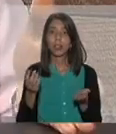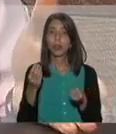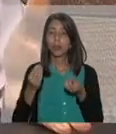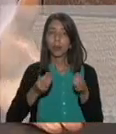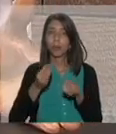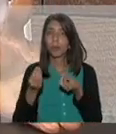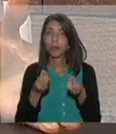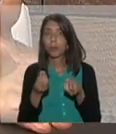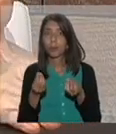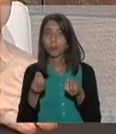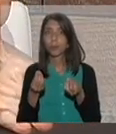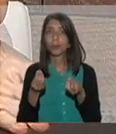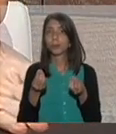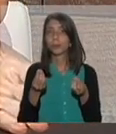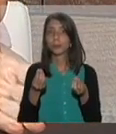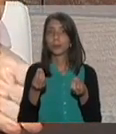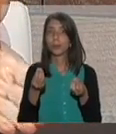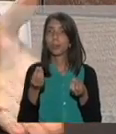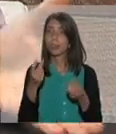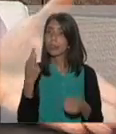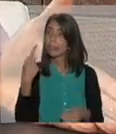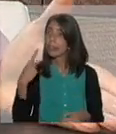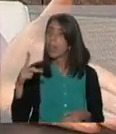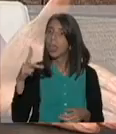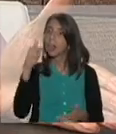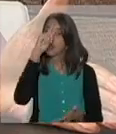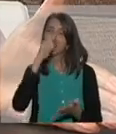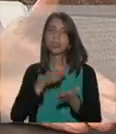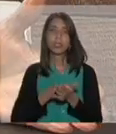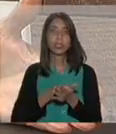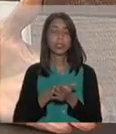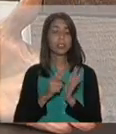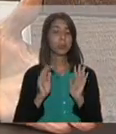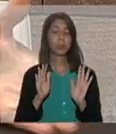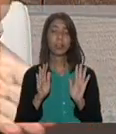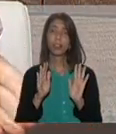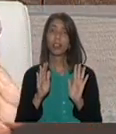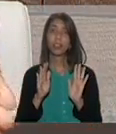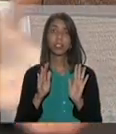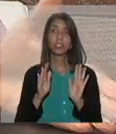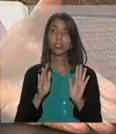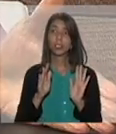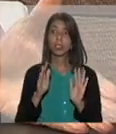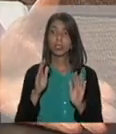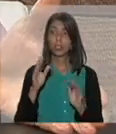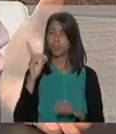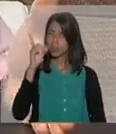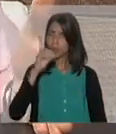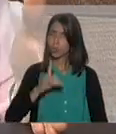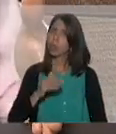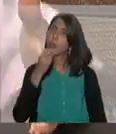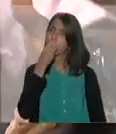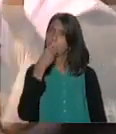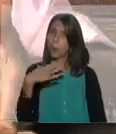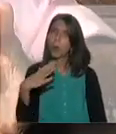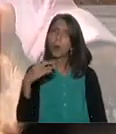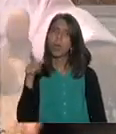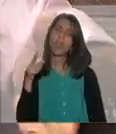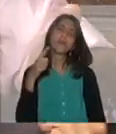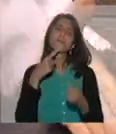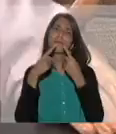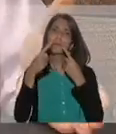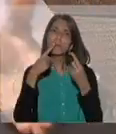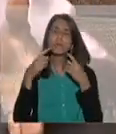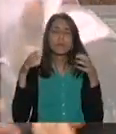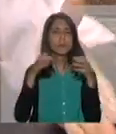de uma maneira que eles determinavam, quando na verdade... O grande diretor, ele